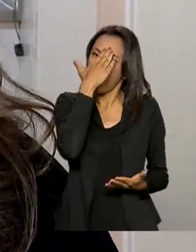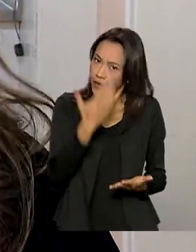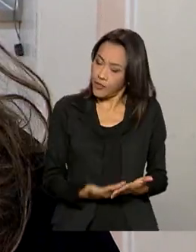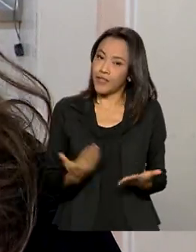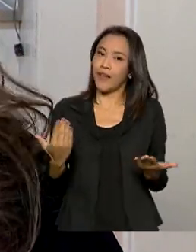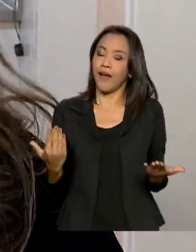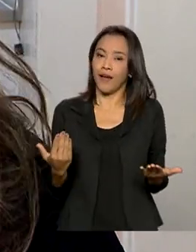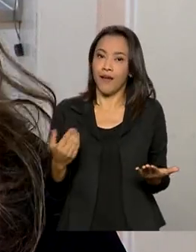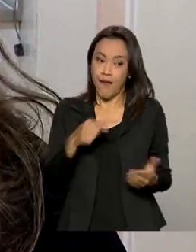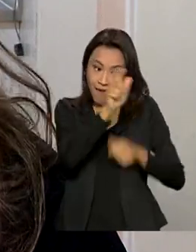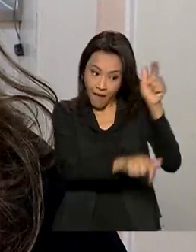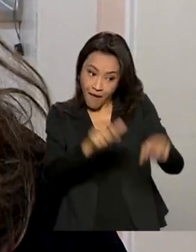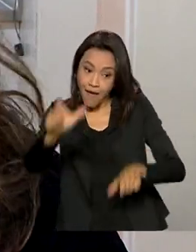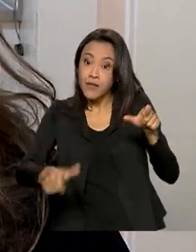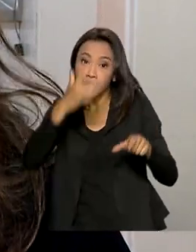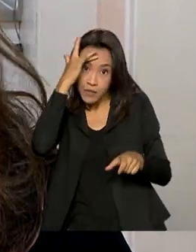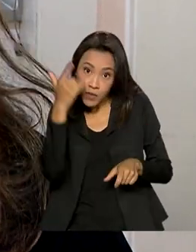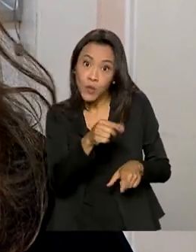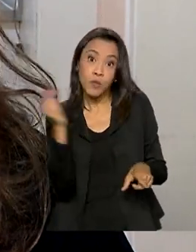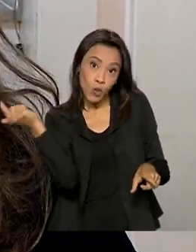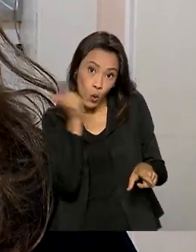eles podem enxergar muito além do que muita gente imagina